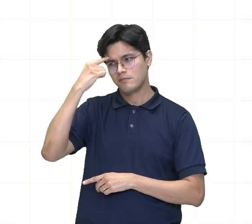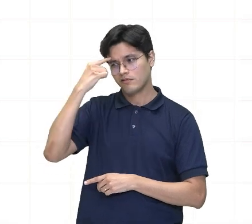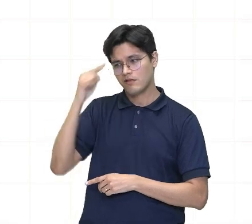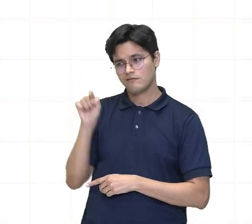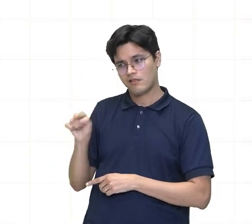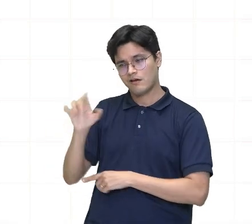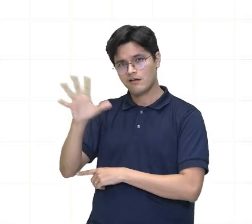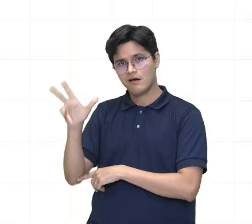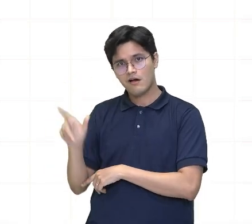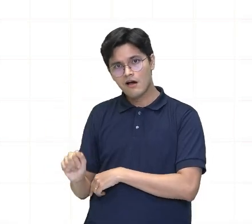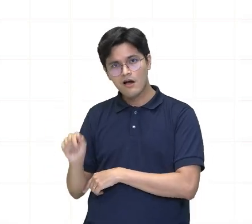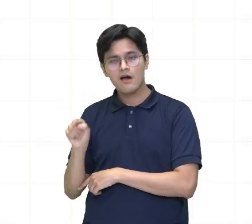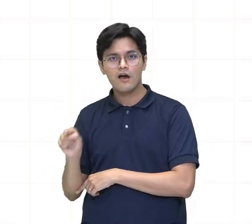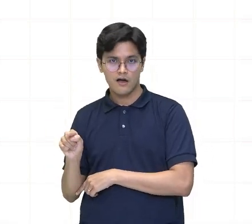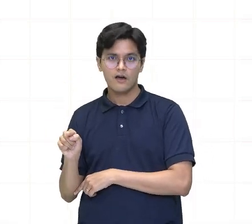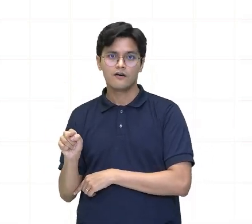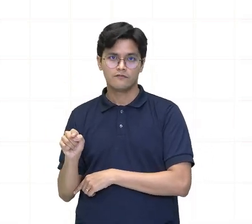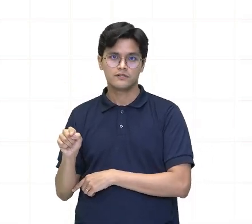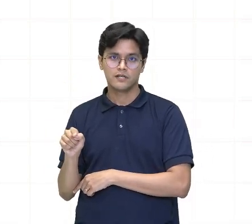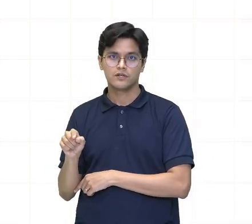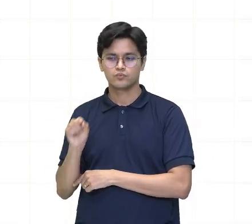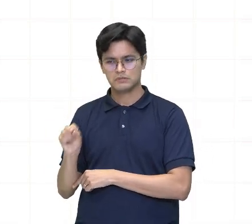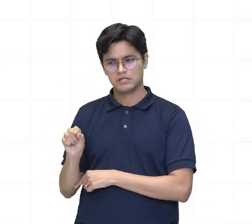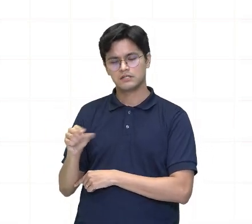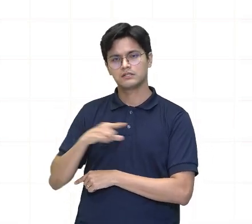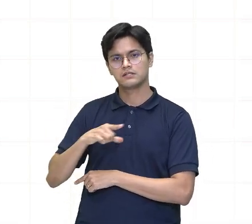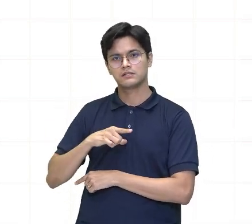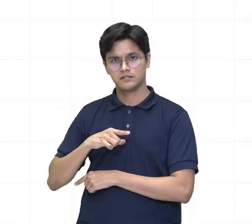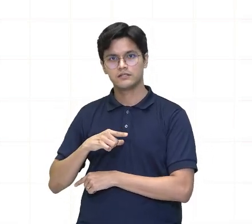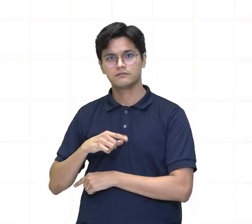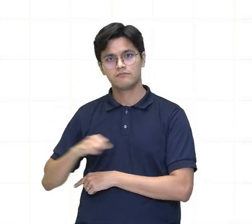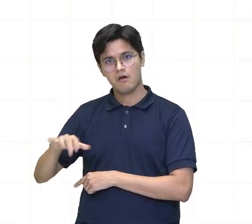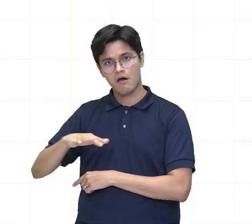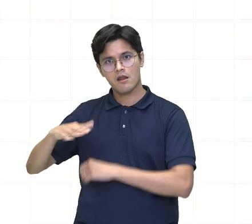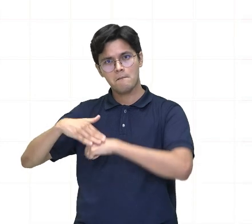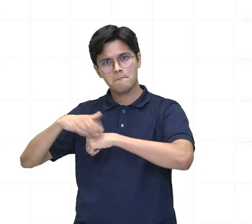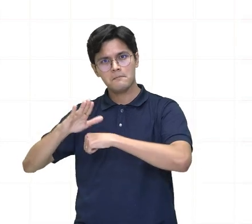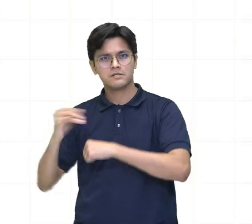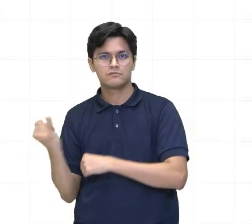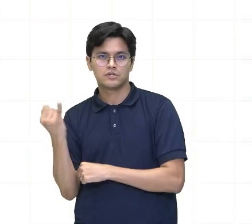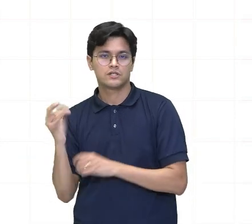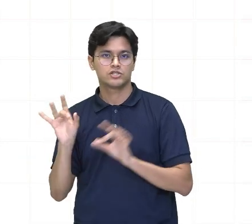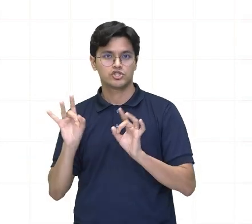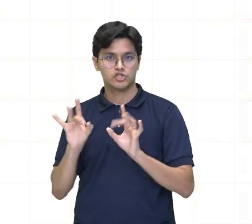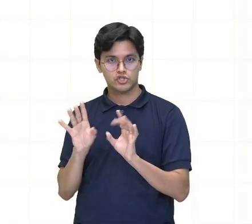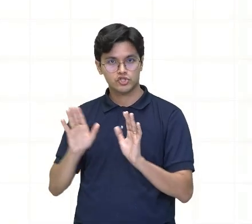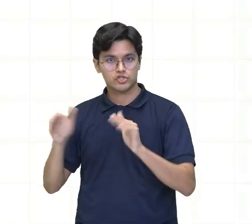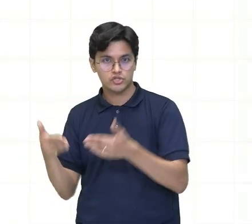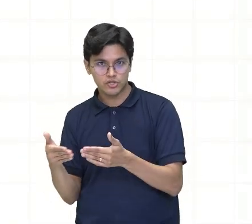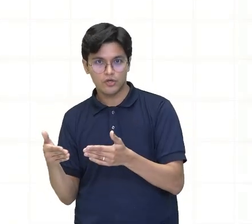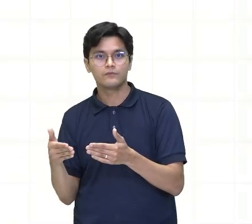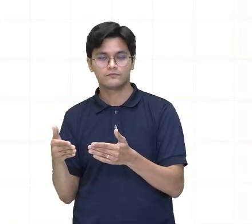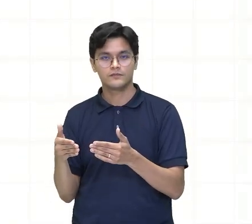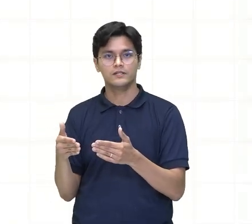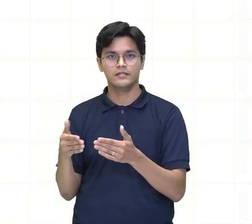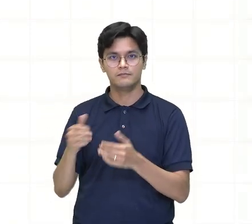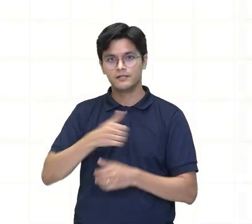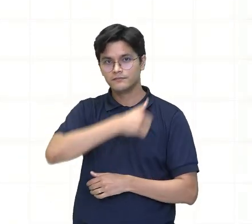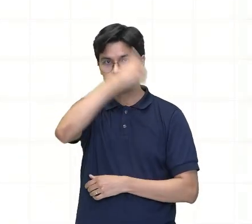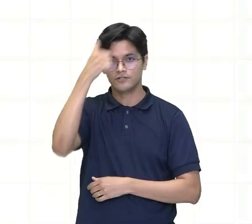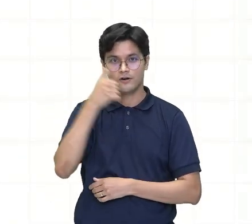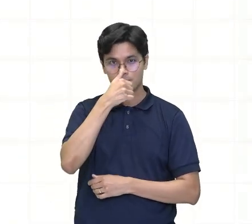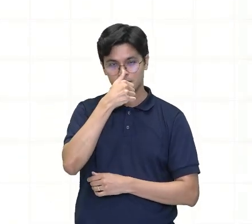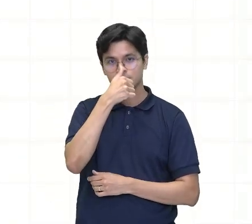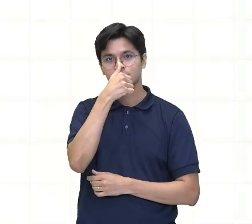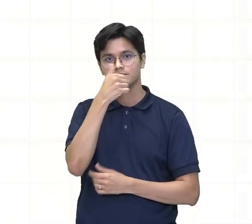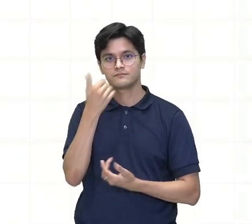mais importantes que eles consideravam era justamente a Líbia, o Egito e a Etiópia. Essas